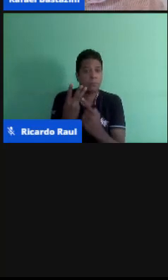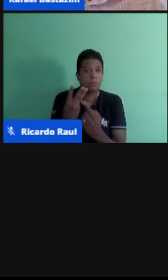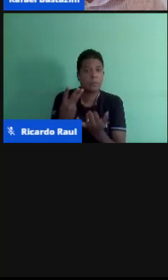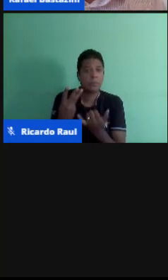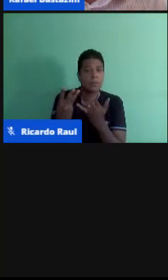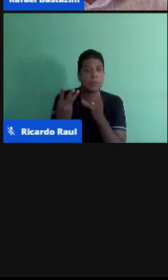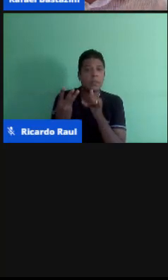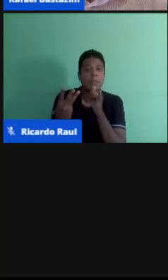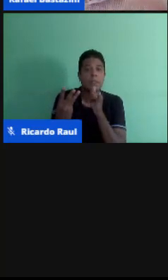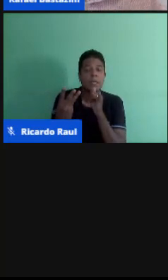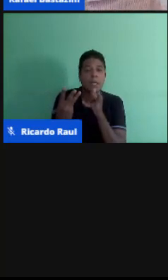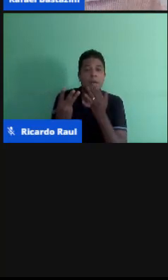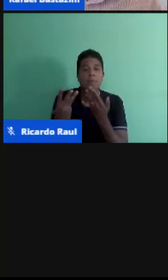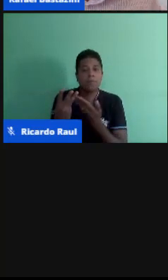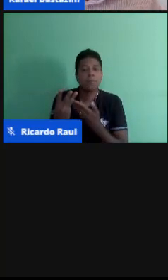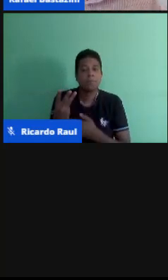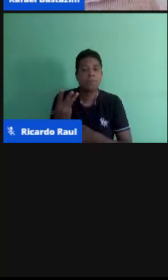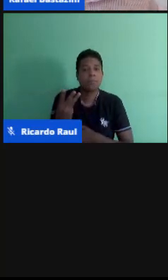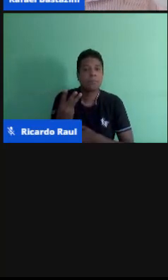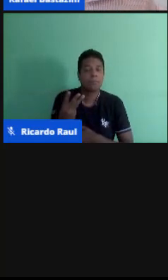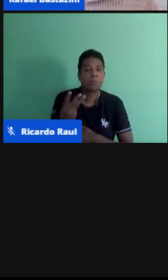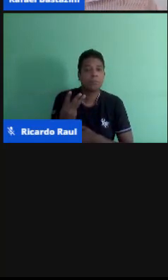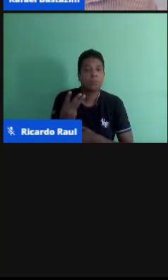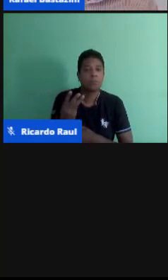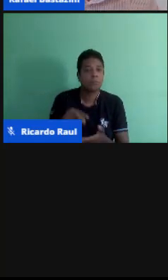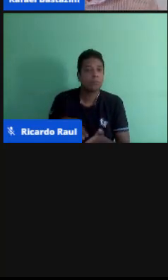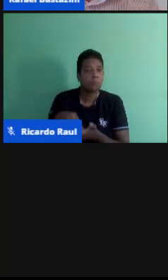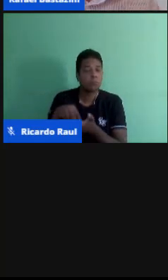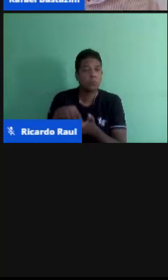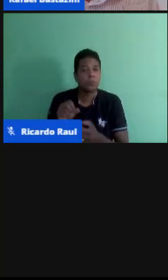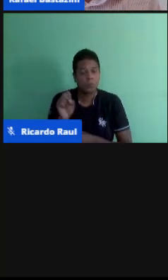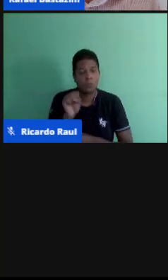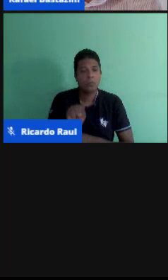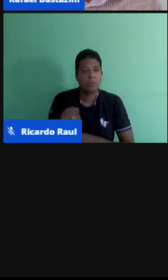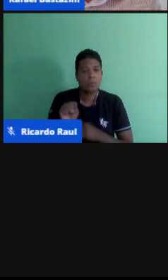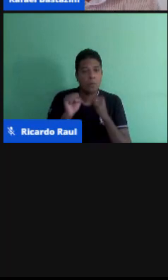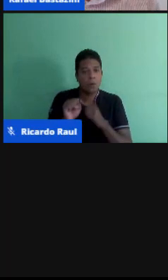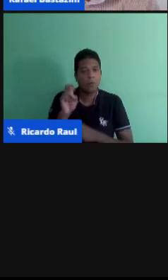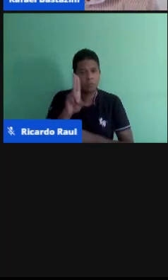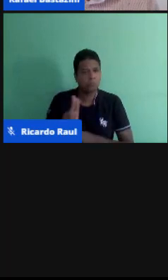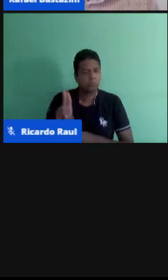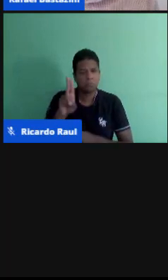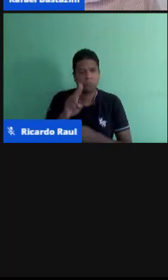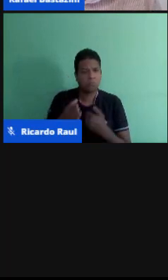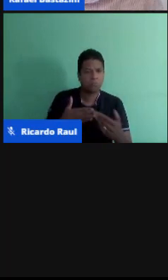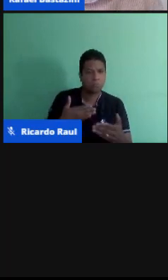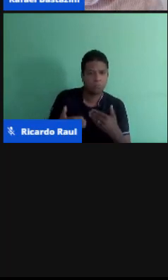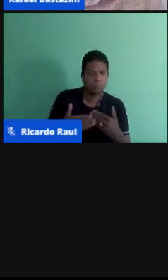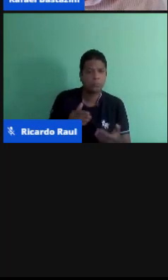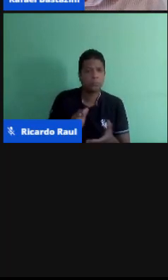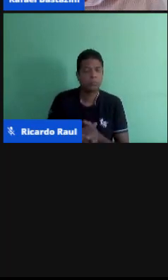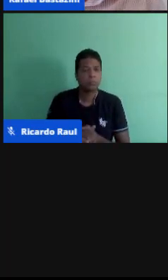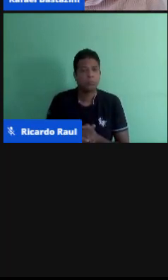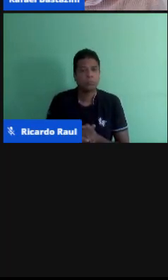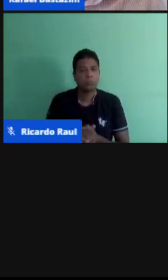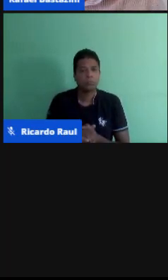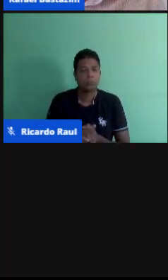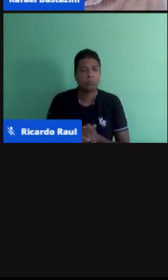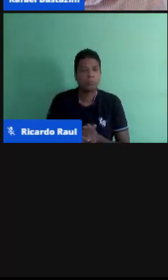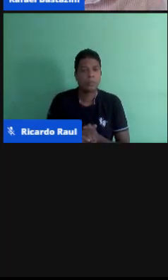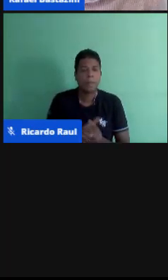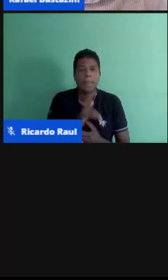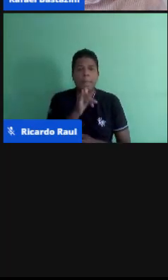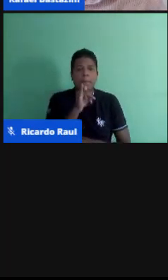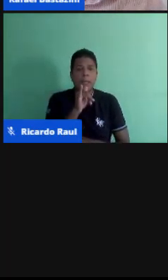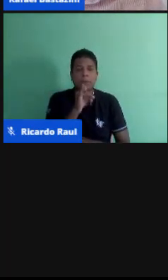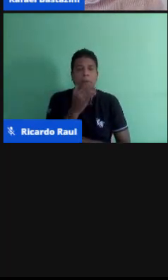Mas vocês têm autonomia para utilizar essa ferramenta para o que vocês bem entenderem. Inclusive, para sair, eu